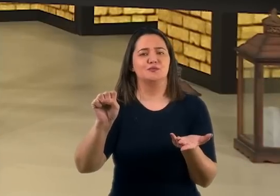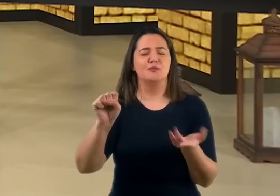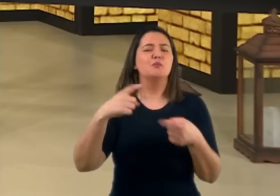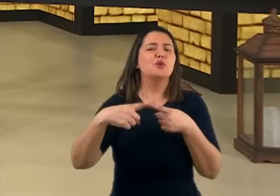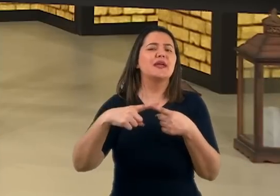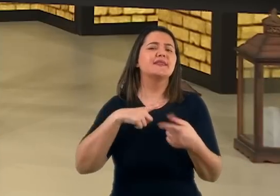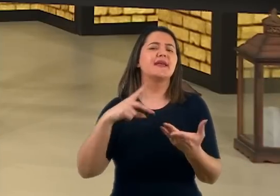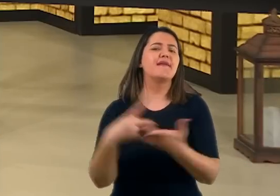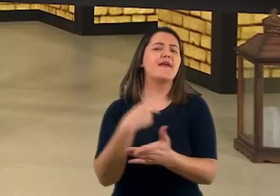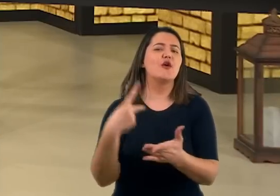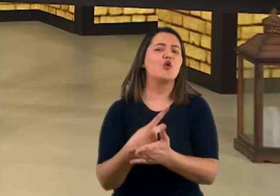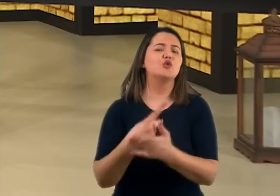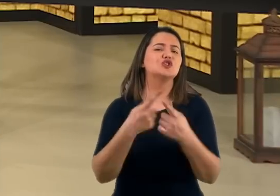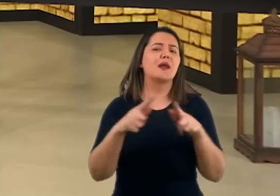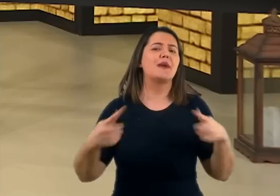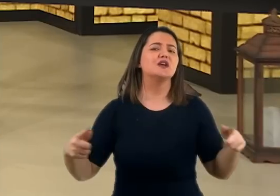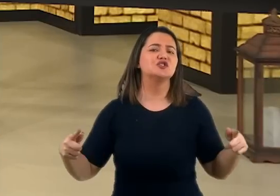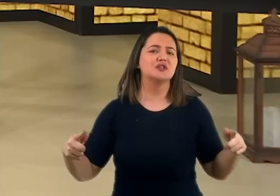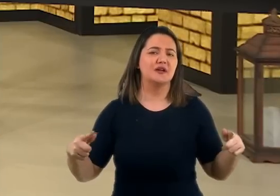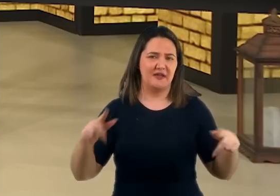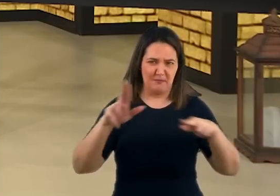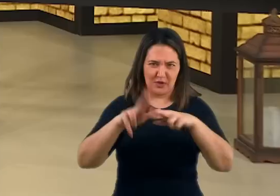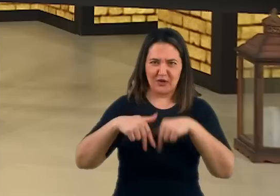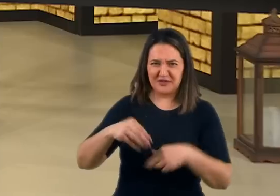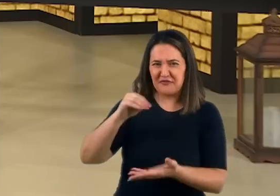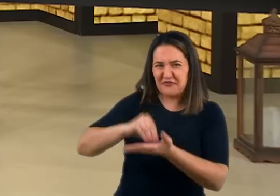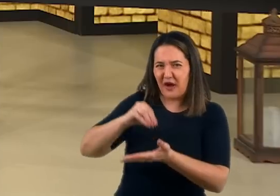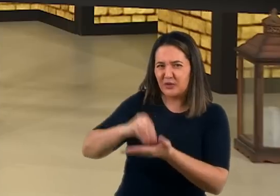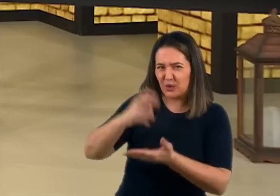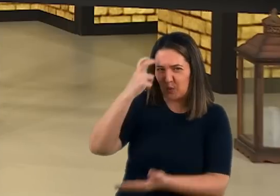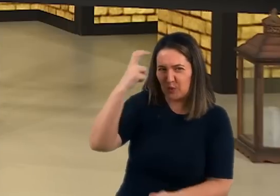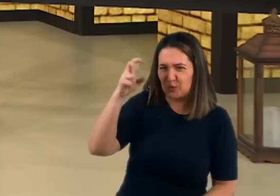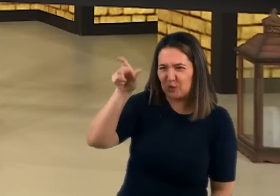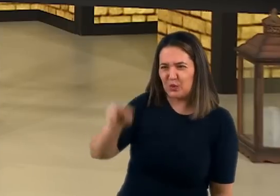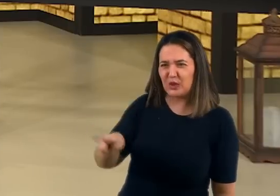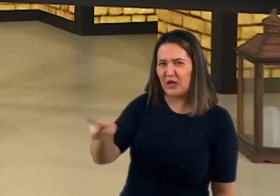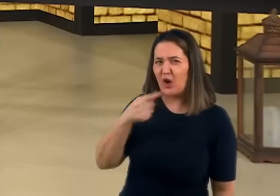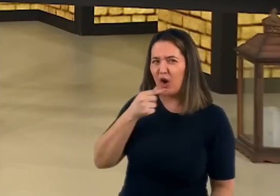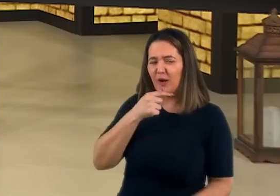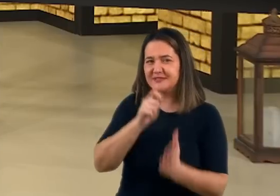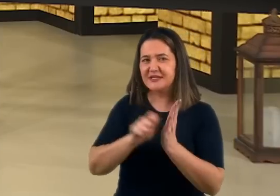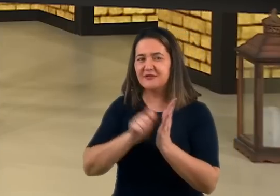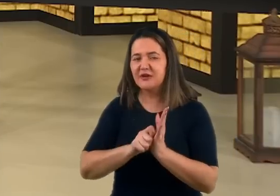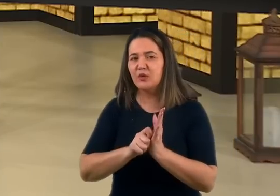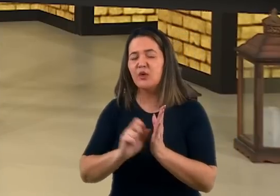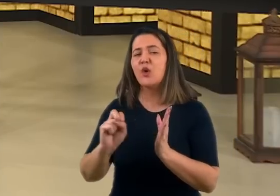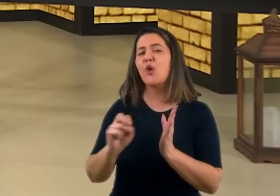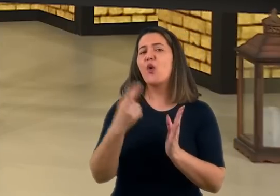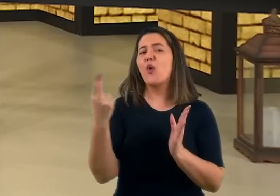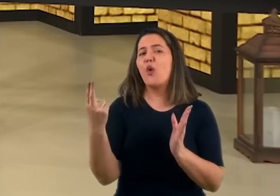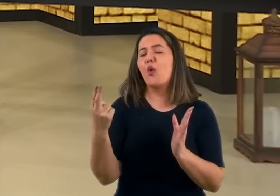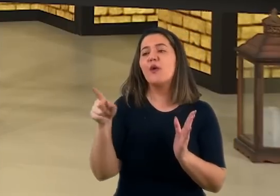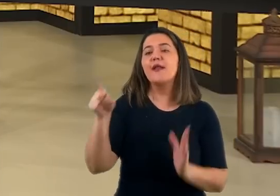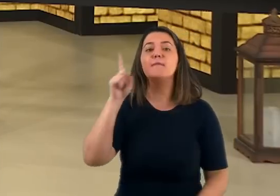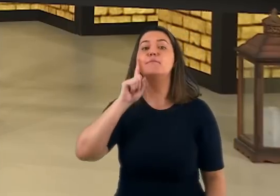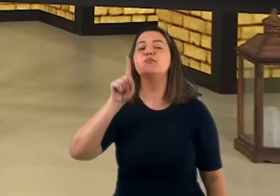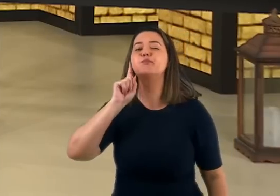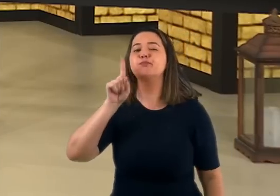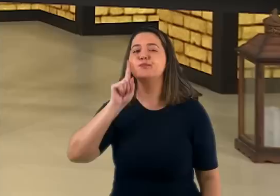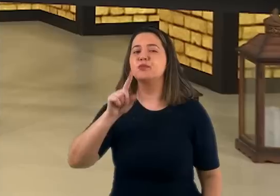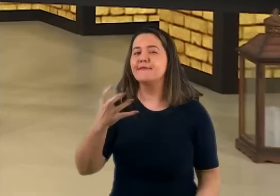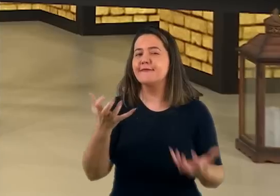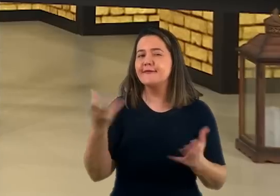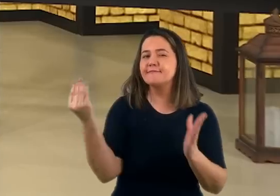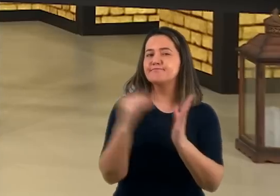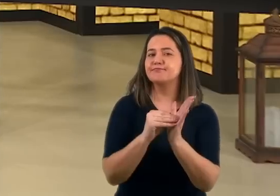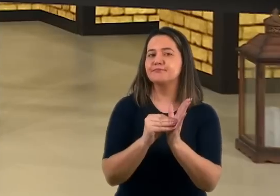como eu falei, uma falta de cultura gramatical da parte do autor ou seria algo proposital? Eu vou mostrar para